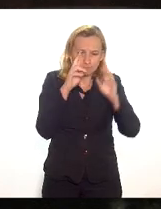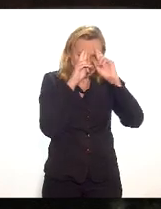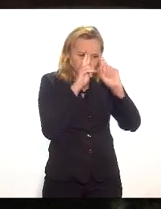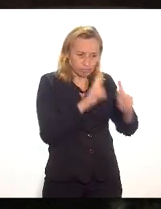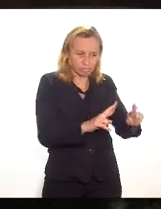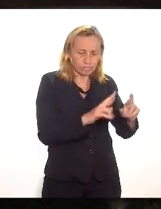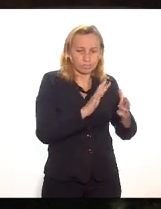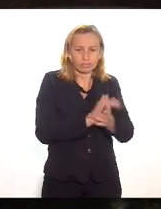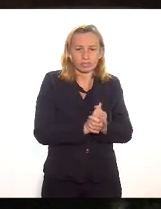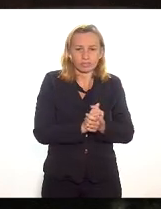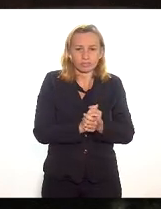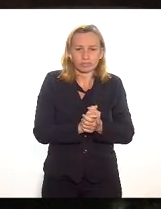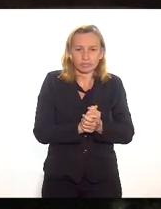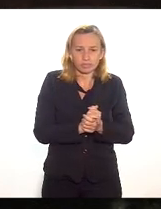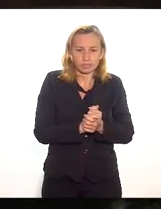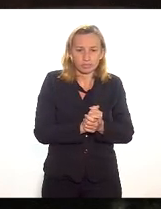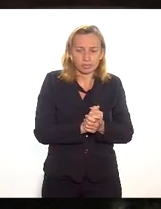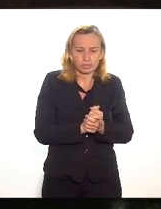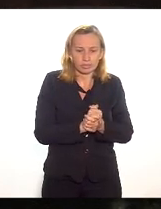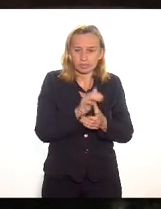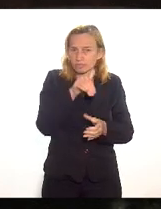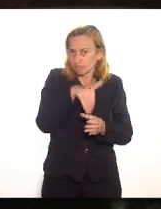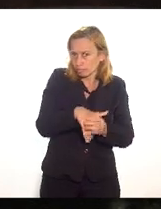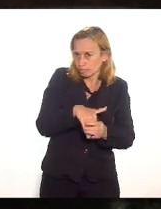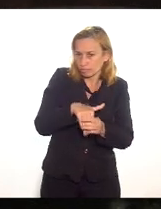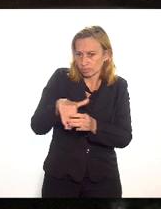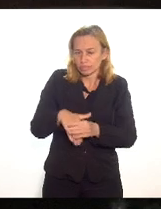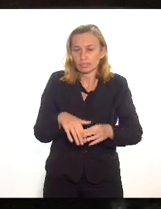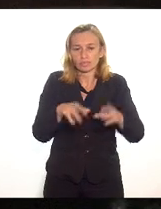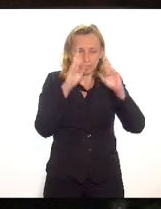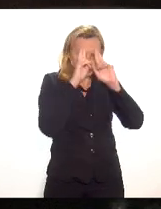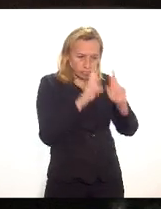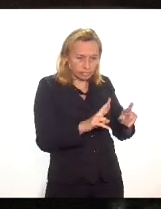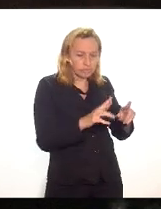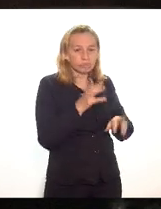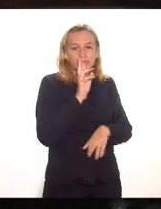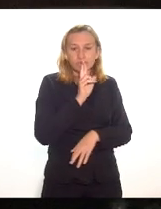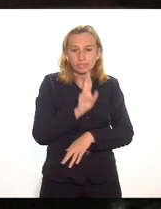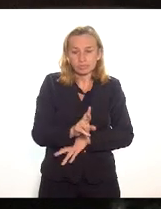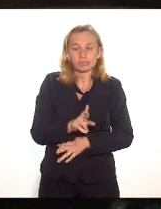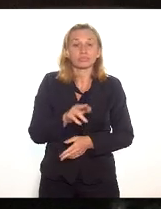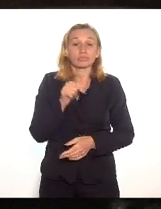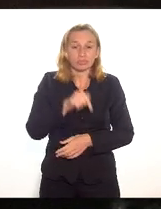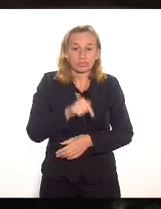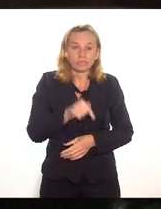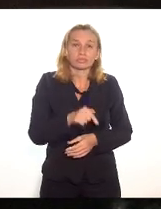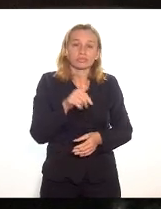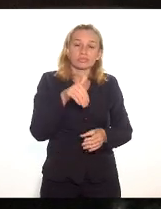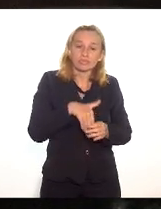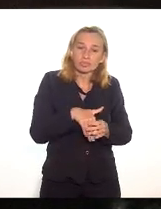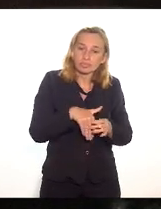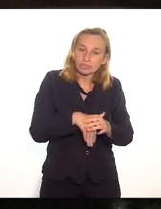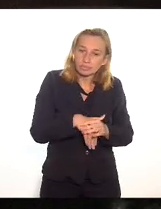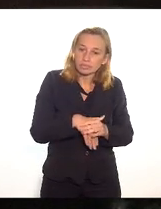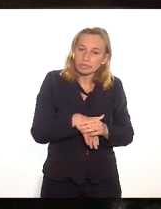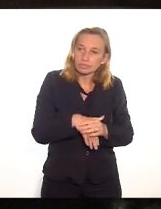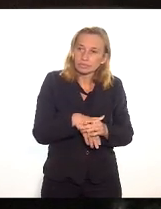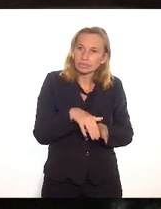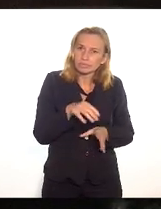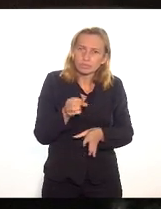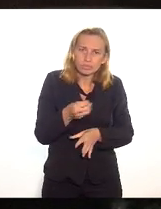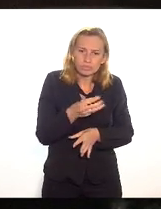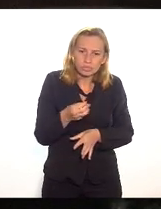respeitar a votação, de respeitar o resultado. Essa casa votou